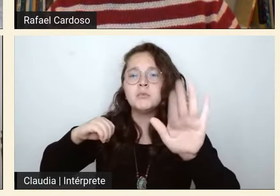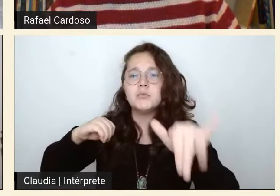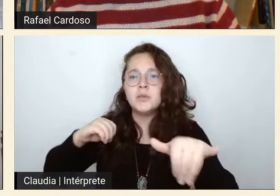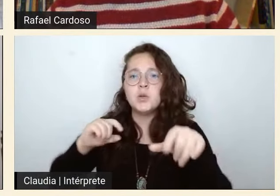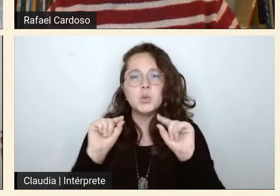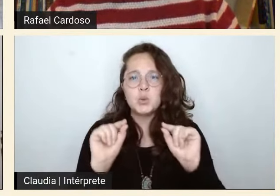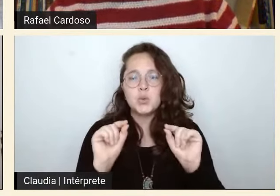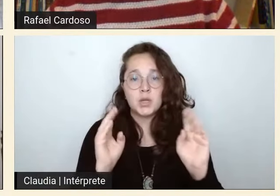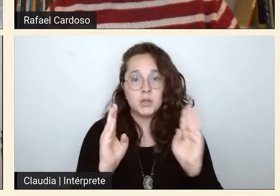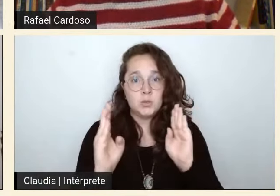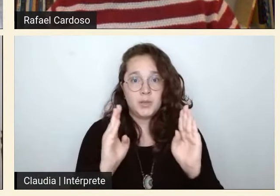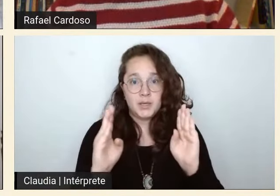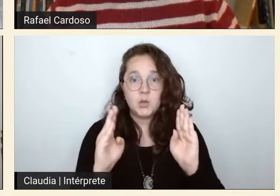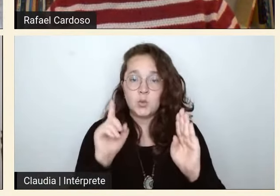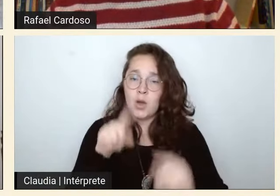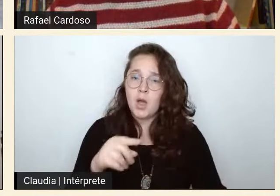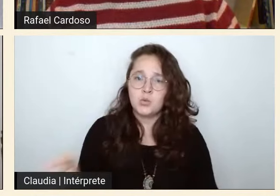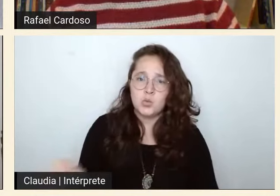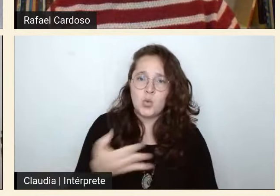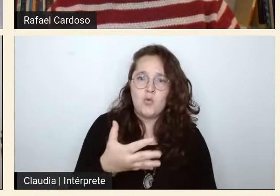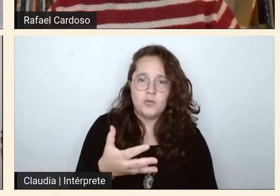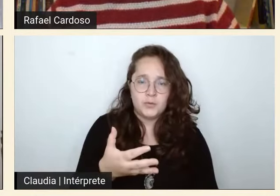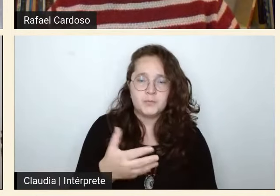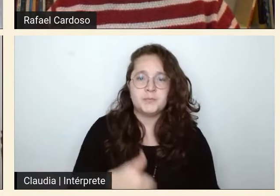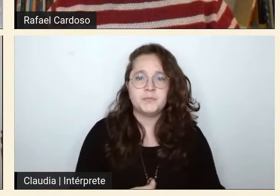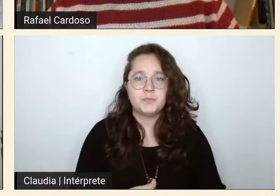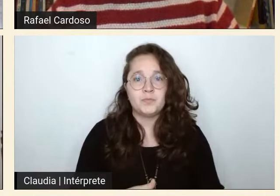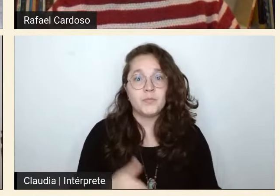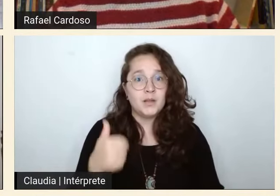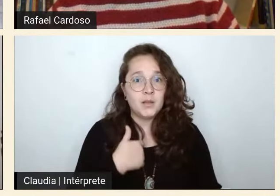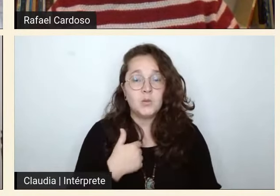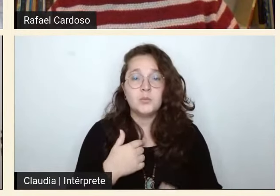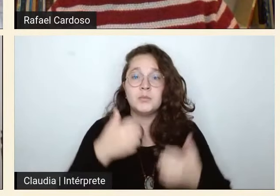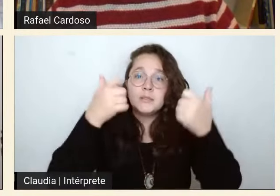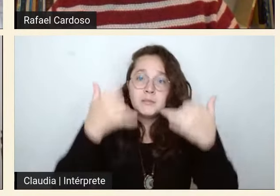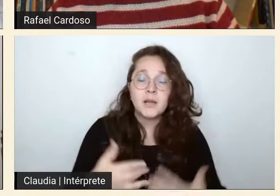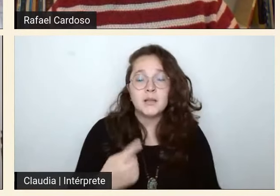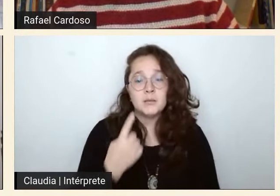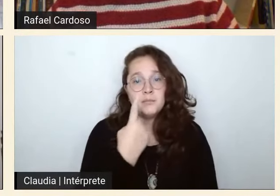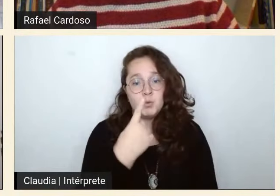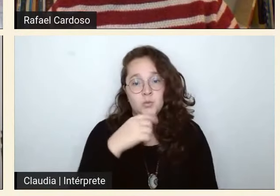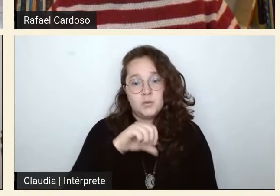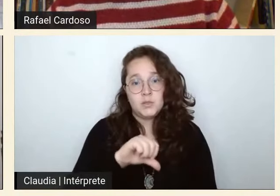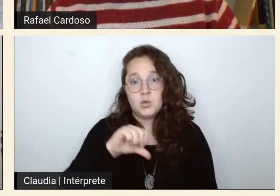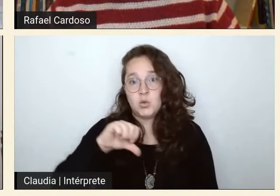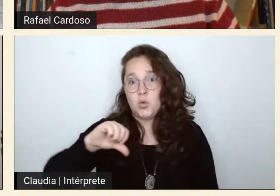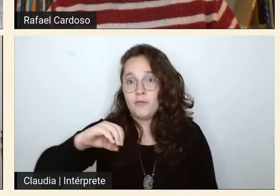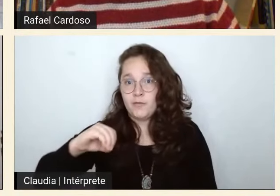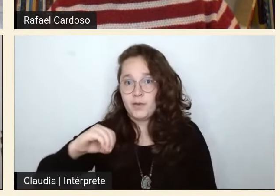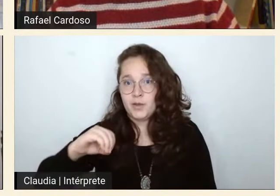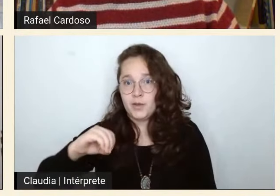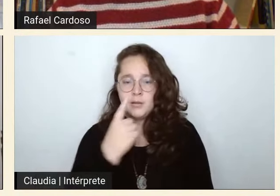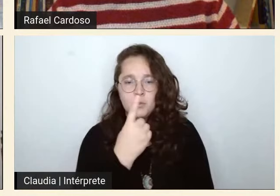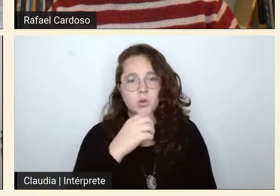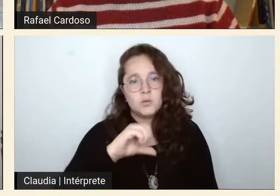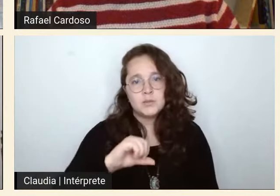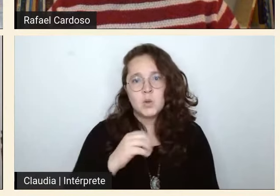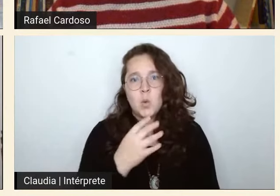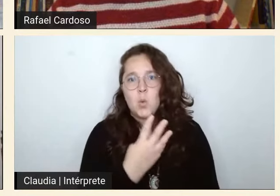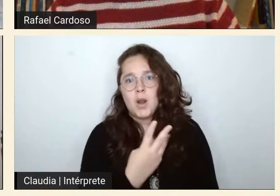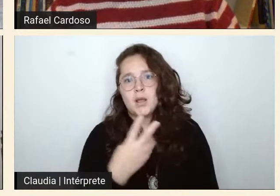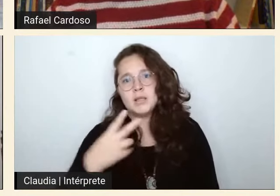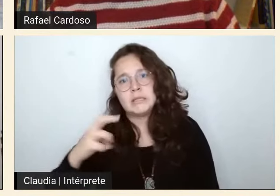no período do Estado Novo. Então, eu diria que, grosso modo, 1890 a 1945, o período da